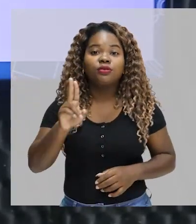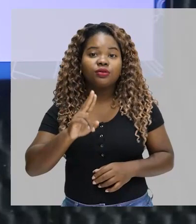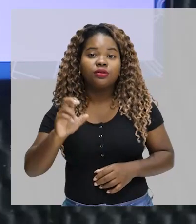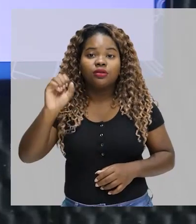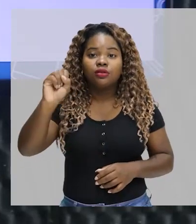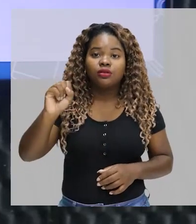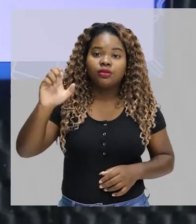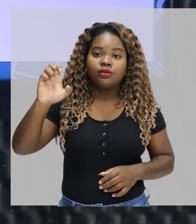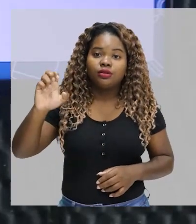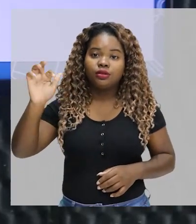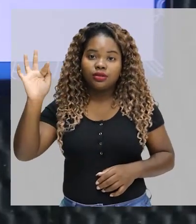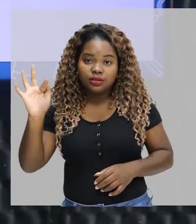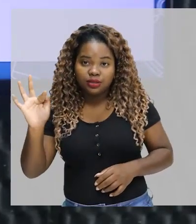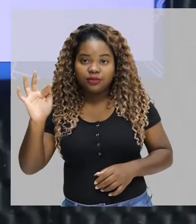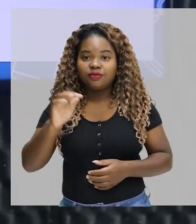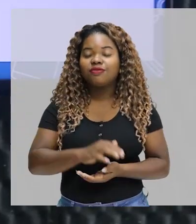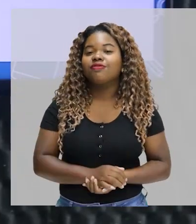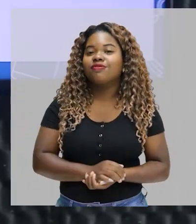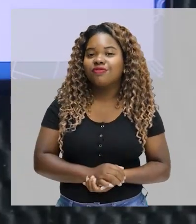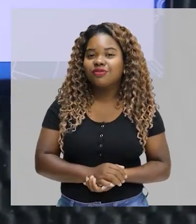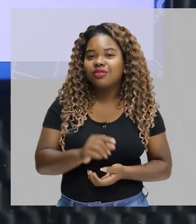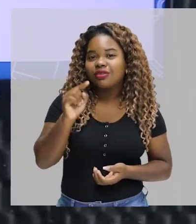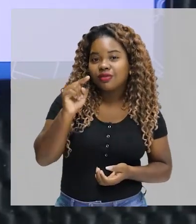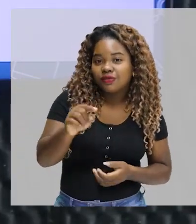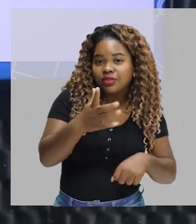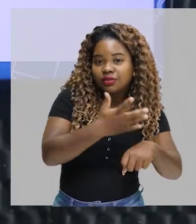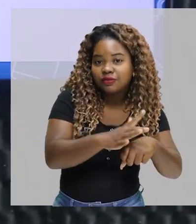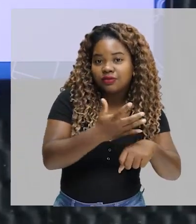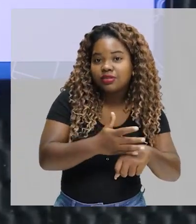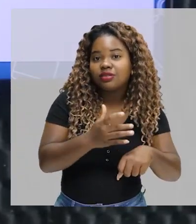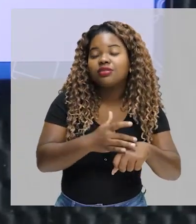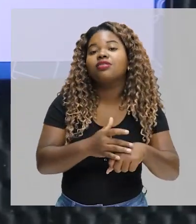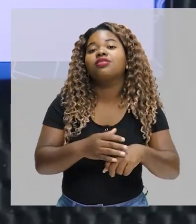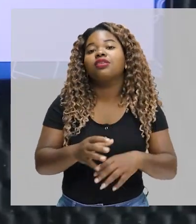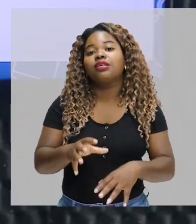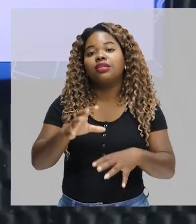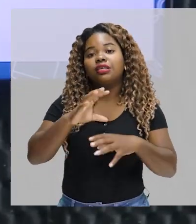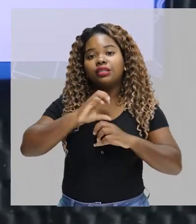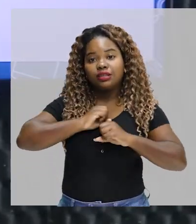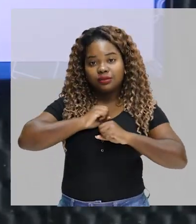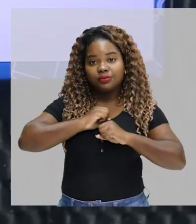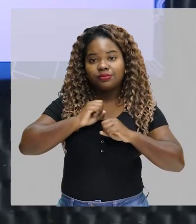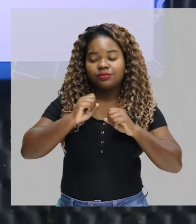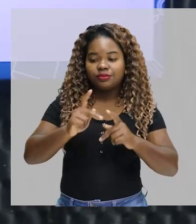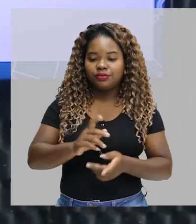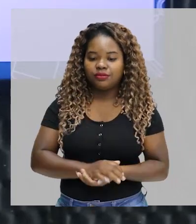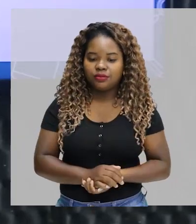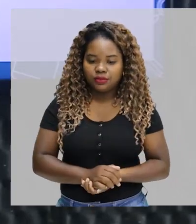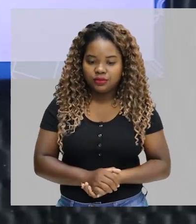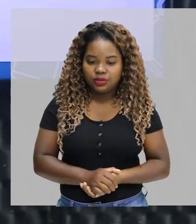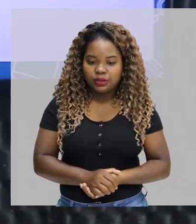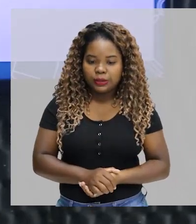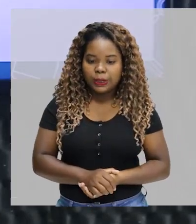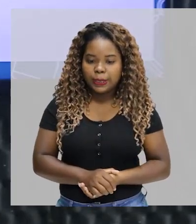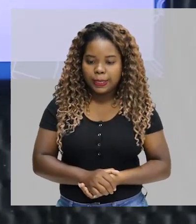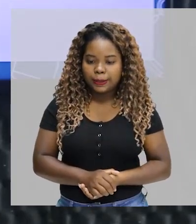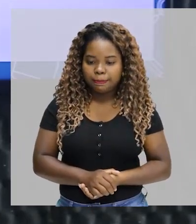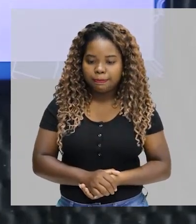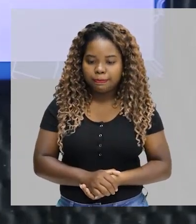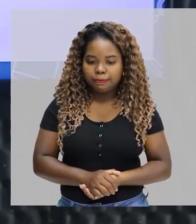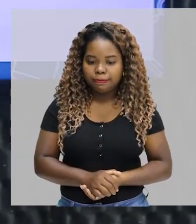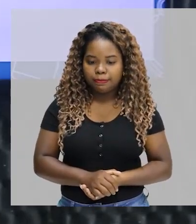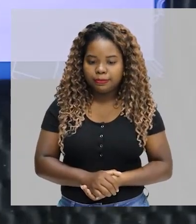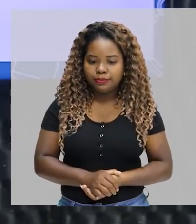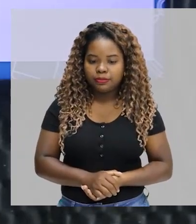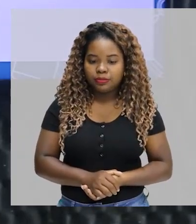selfie para falar dessa ação que você pratica e você recebe. She took a picture of